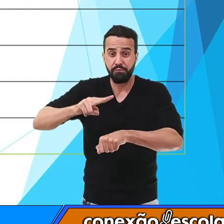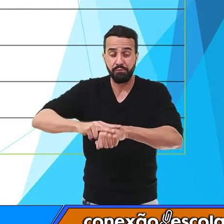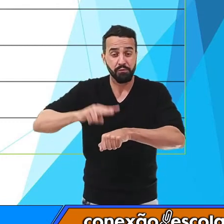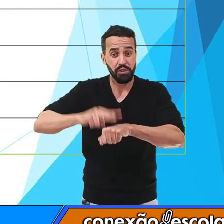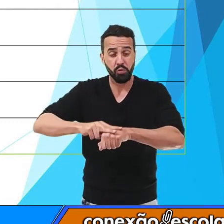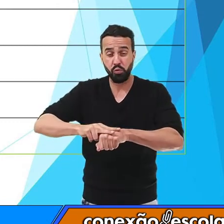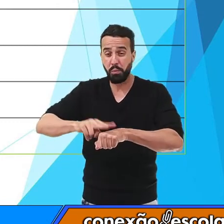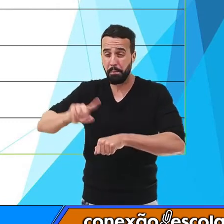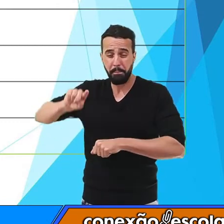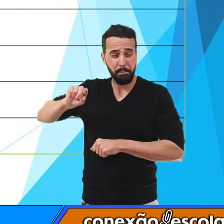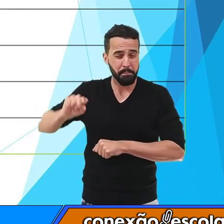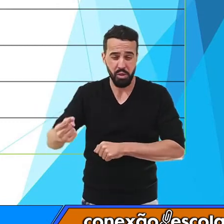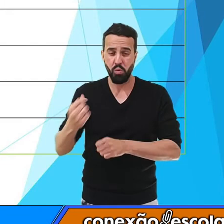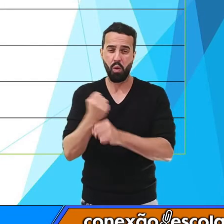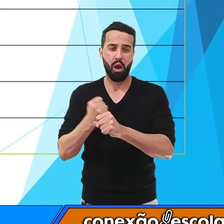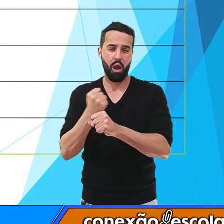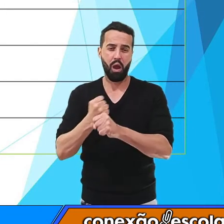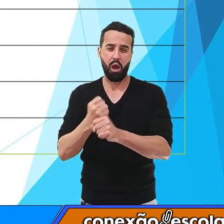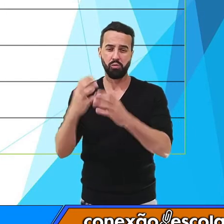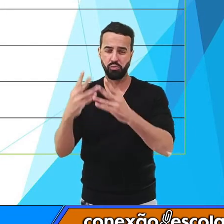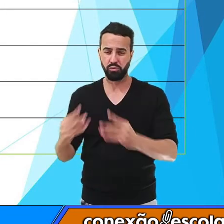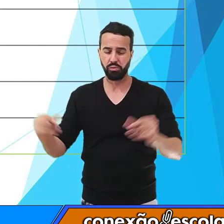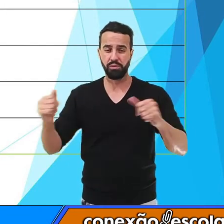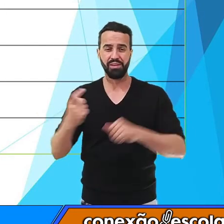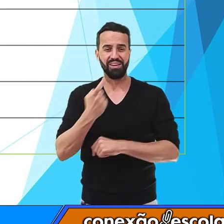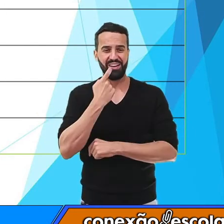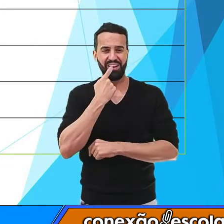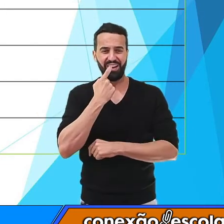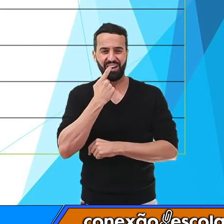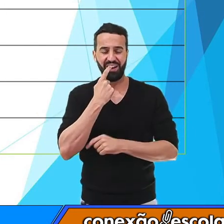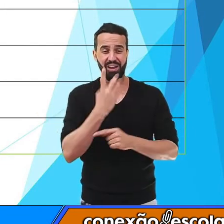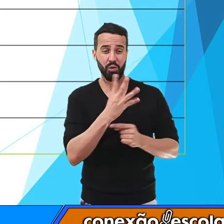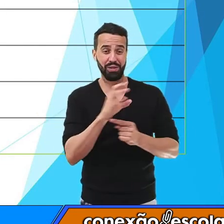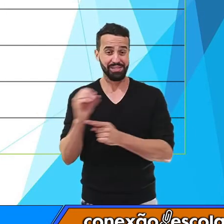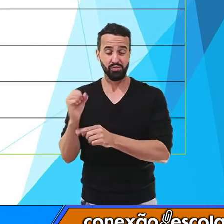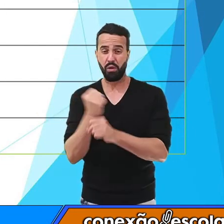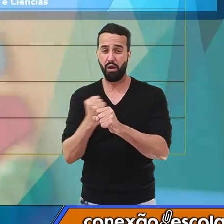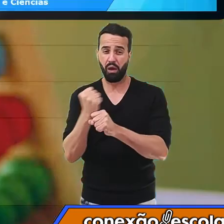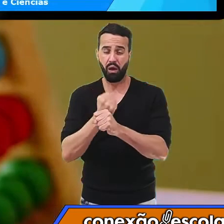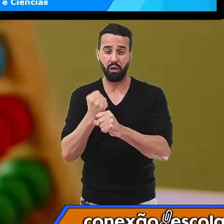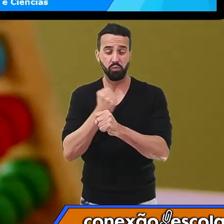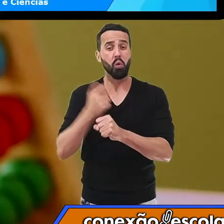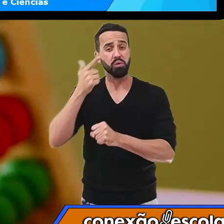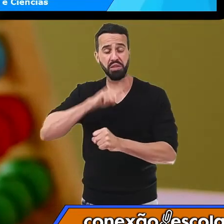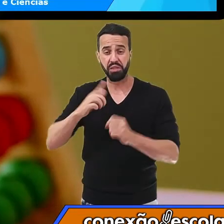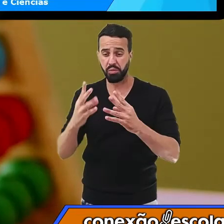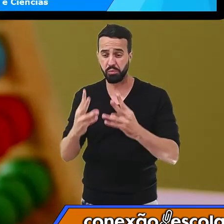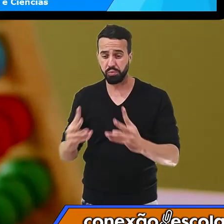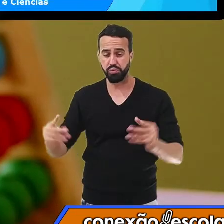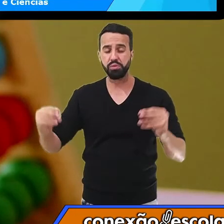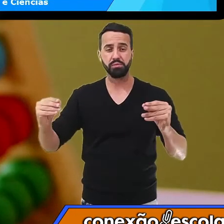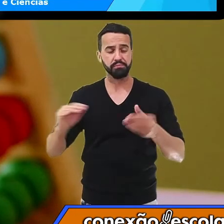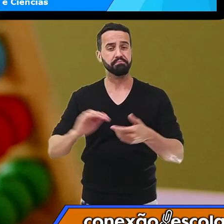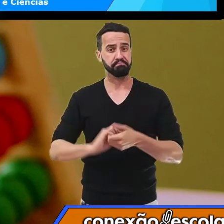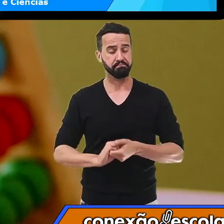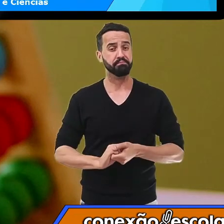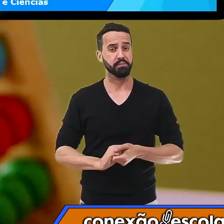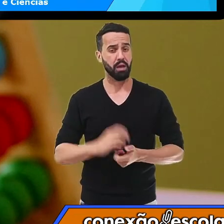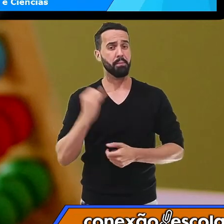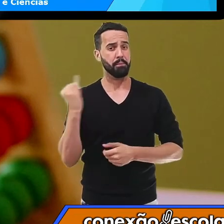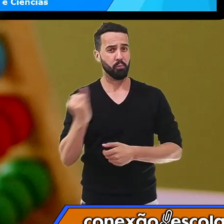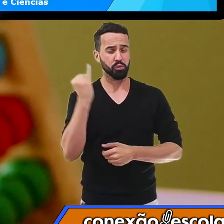anos. Plástico, mais de 400 anos. E assim por diante. É importante que você